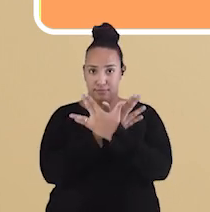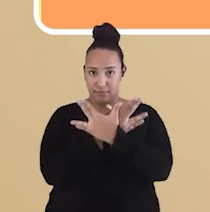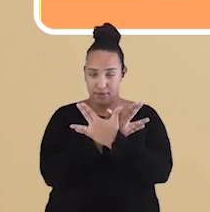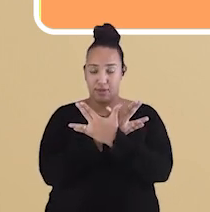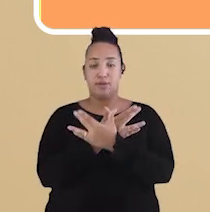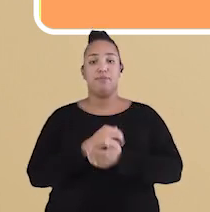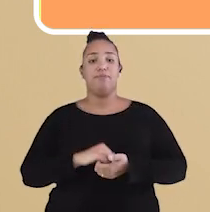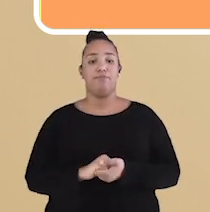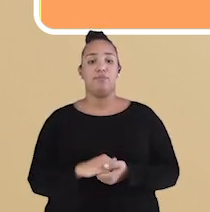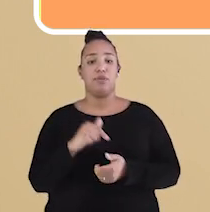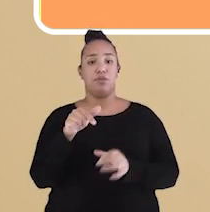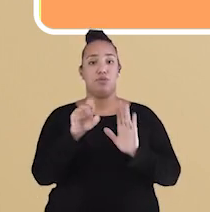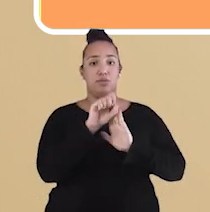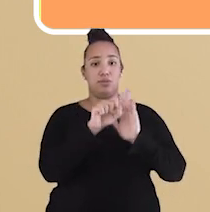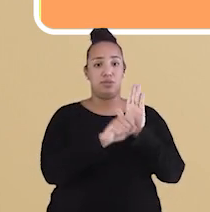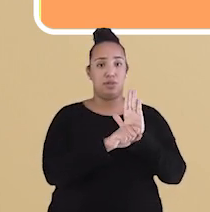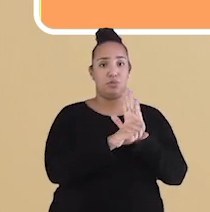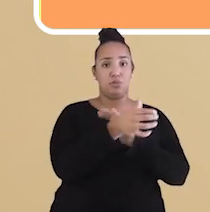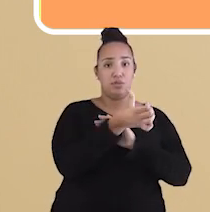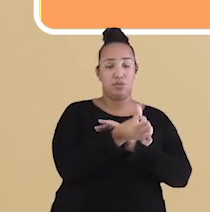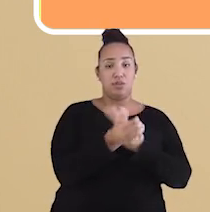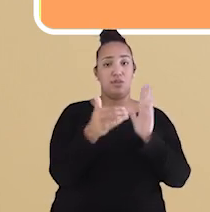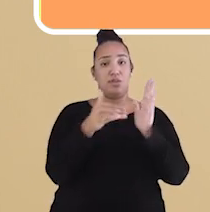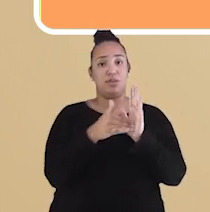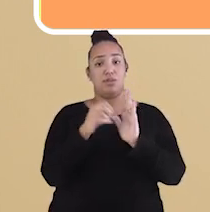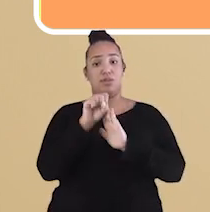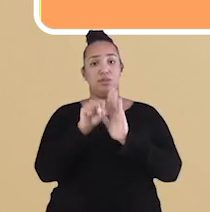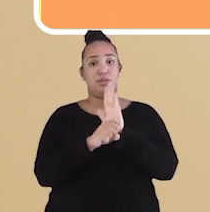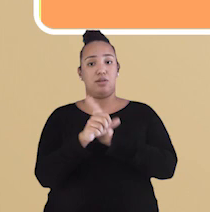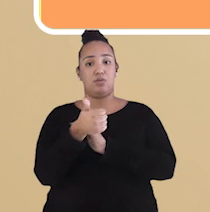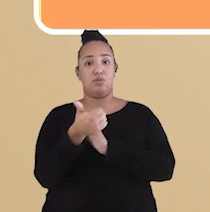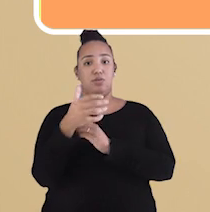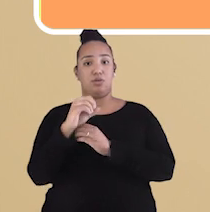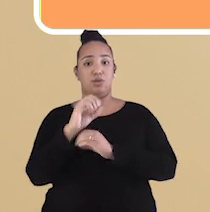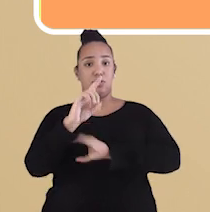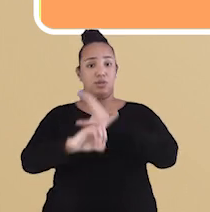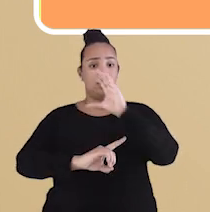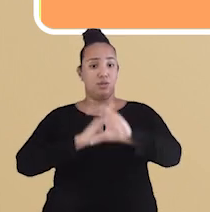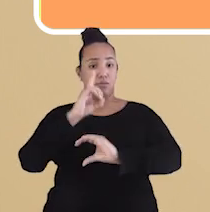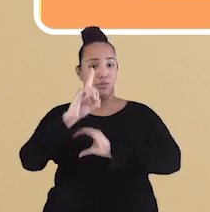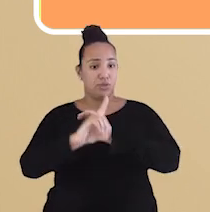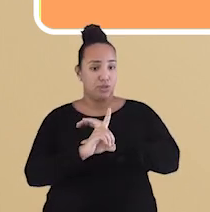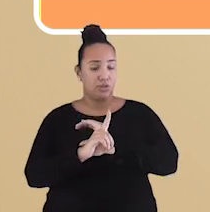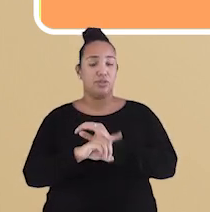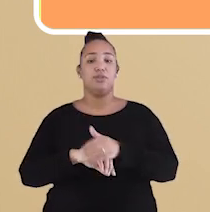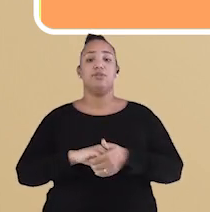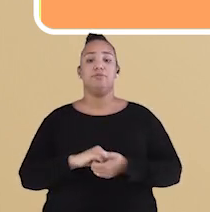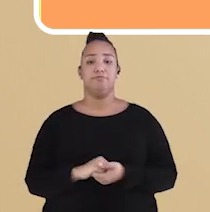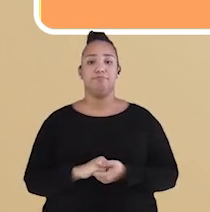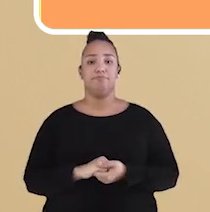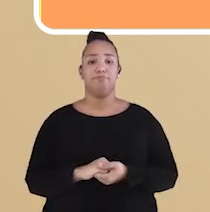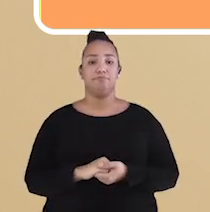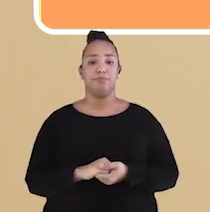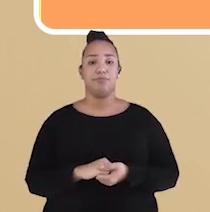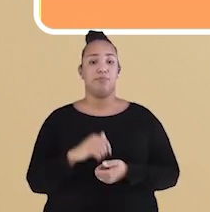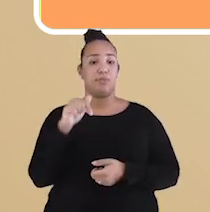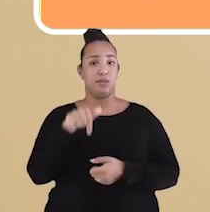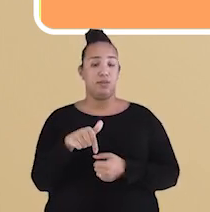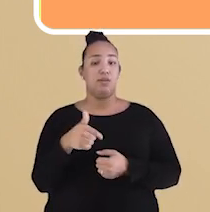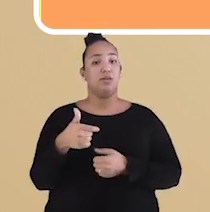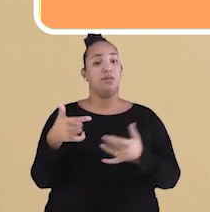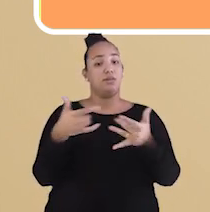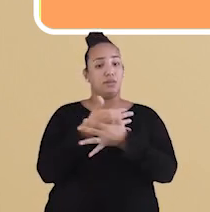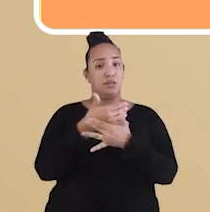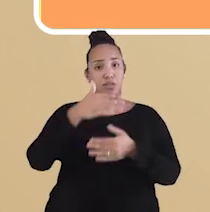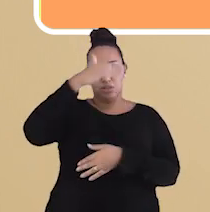6 a.C. a 10 d.C. Estiveram presentes na região da Península de Yucatán, no México